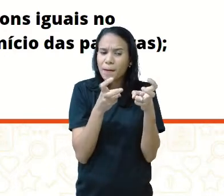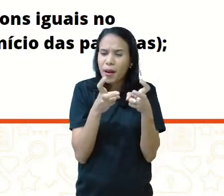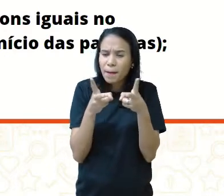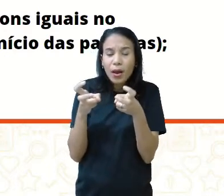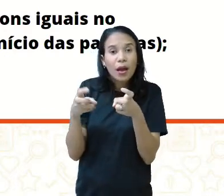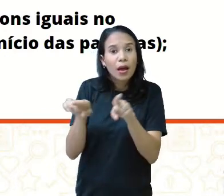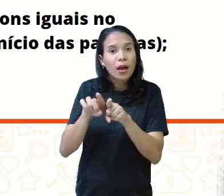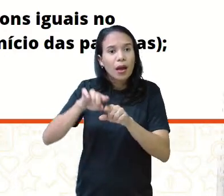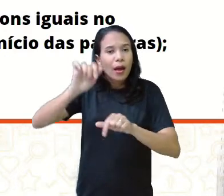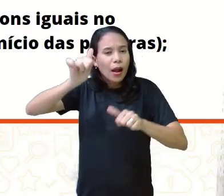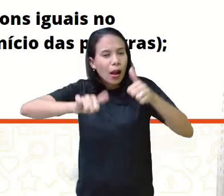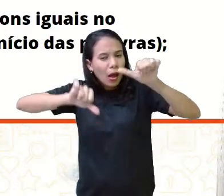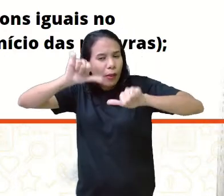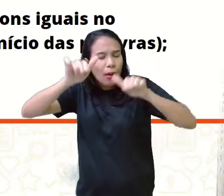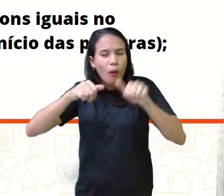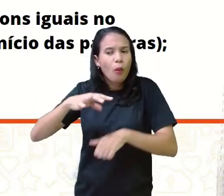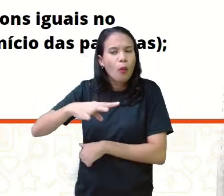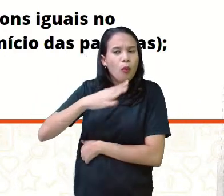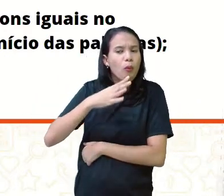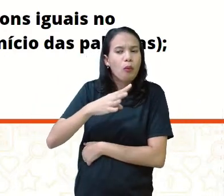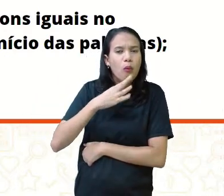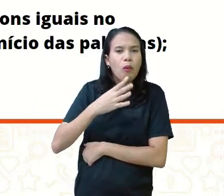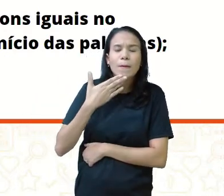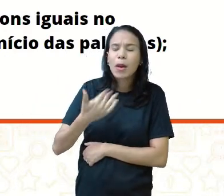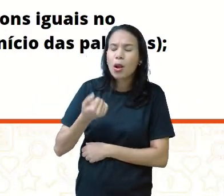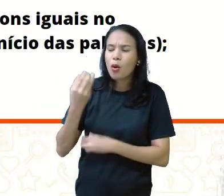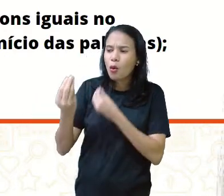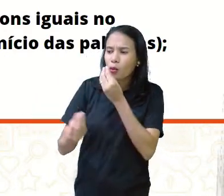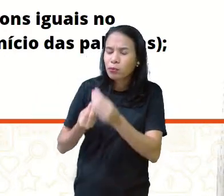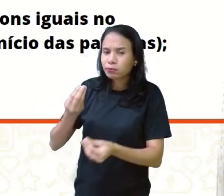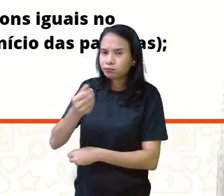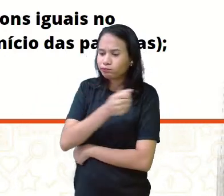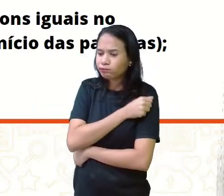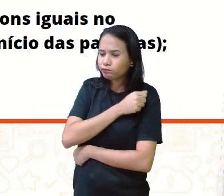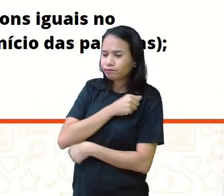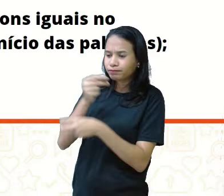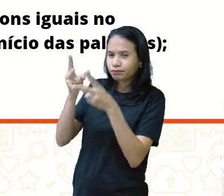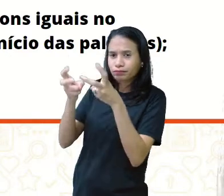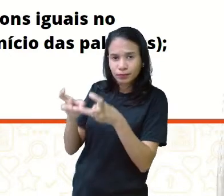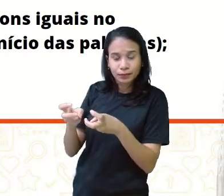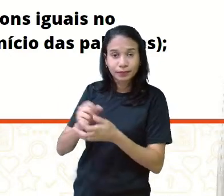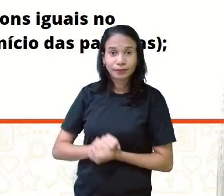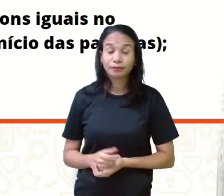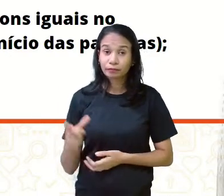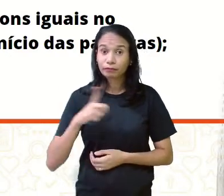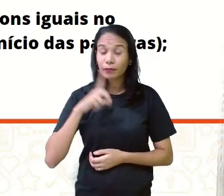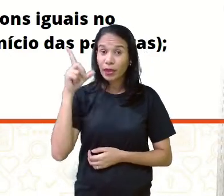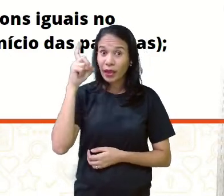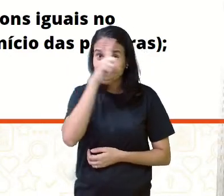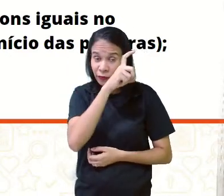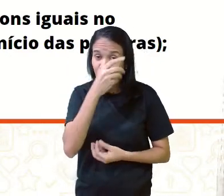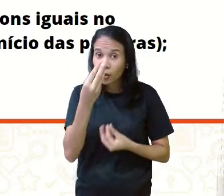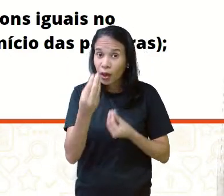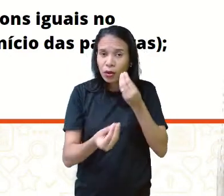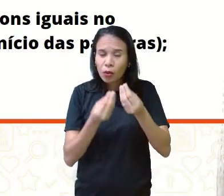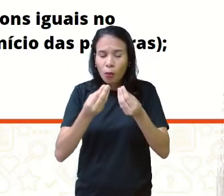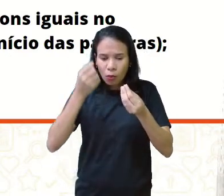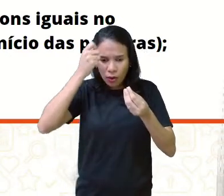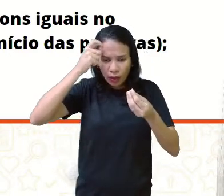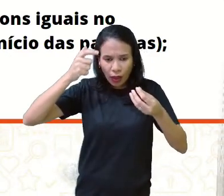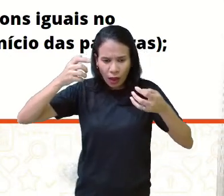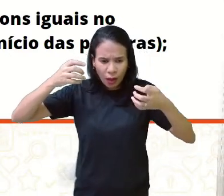vai analisando, conhecendo, chegando perto desse estudante. Dificuldade com